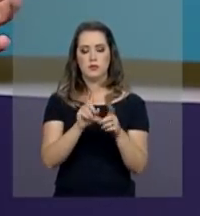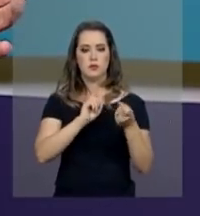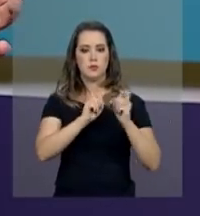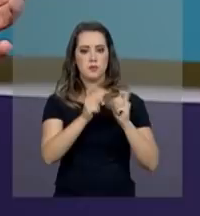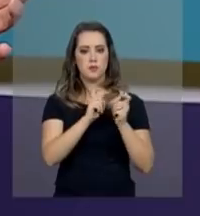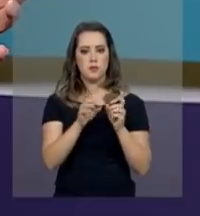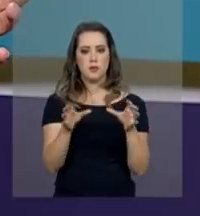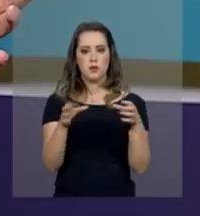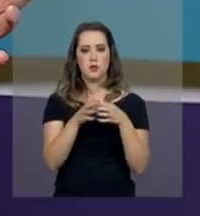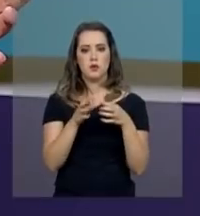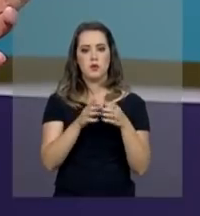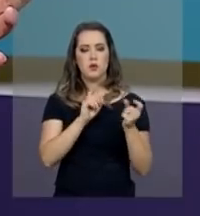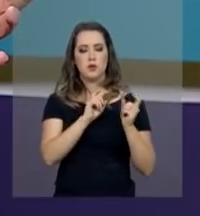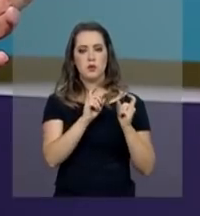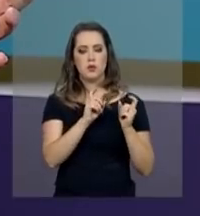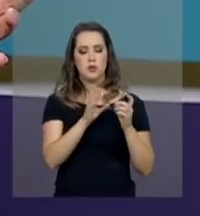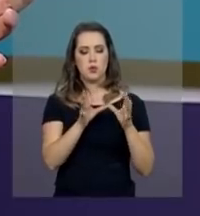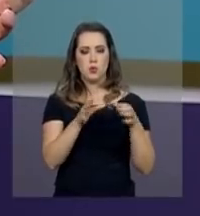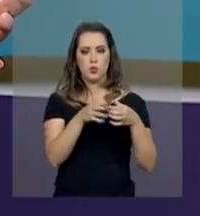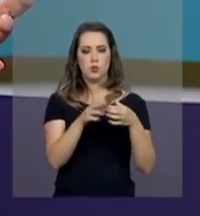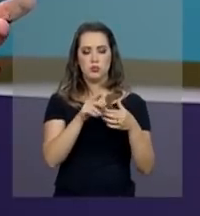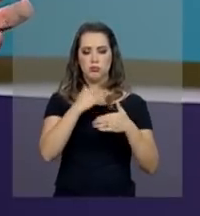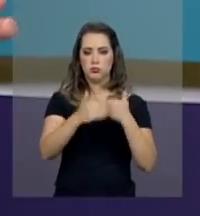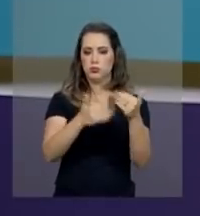administrar a Assembleia no decorrer desses